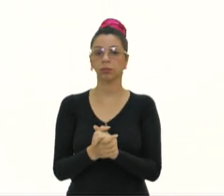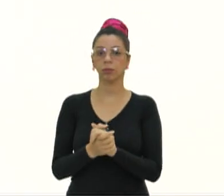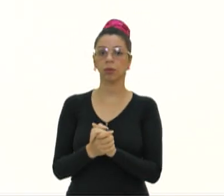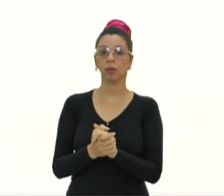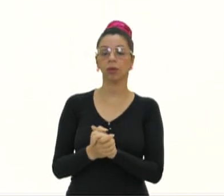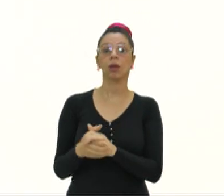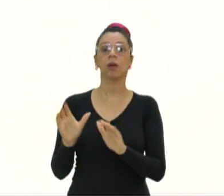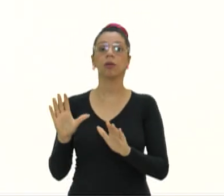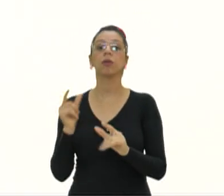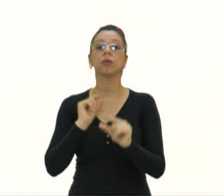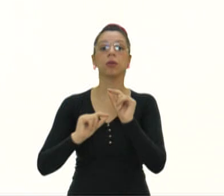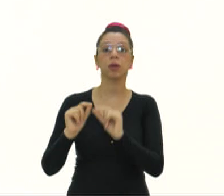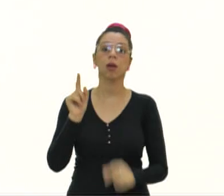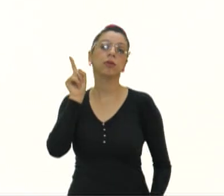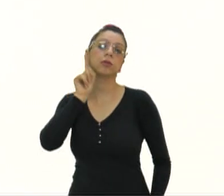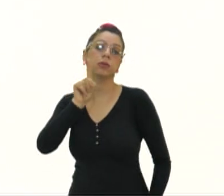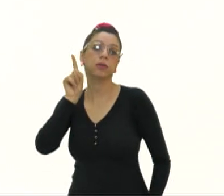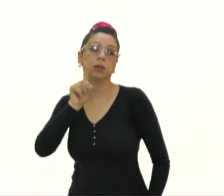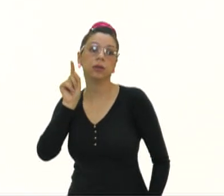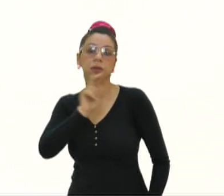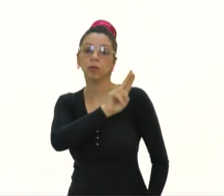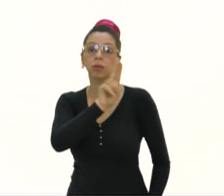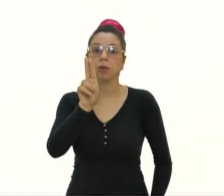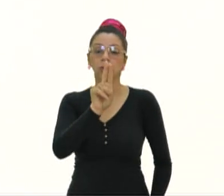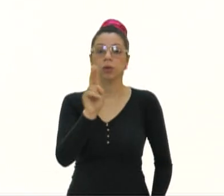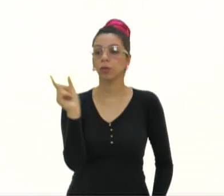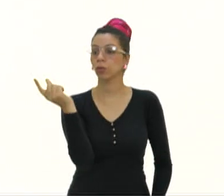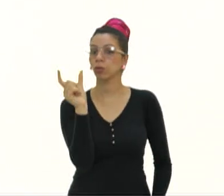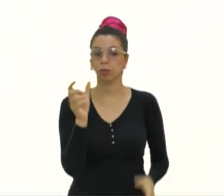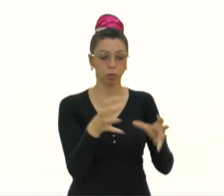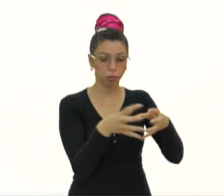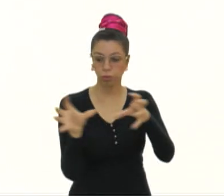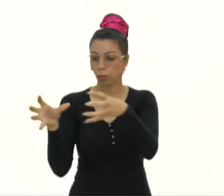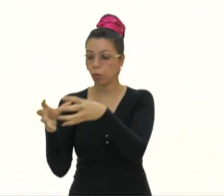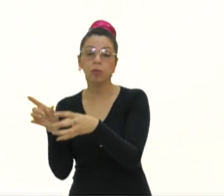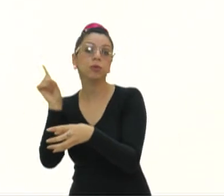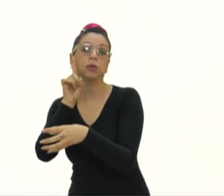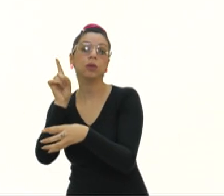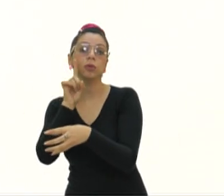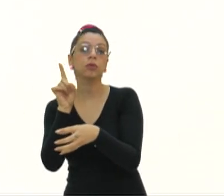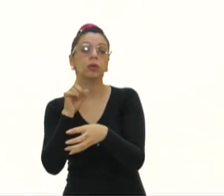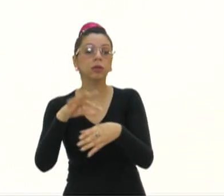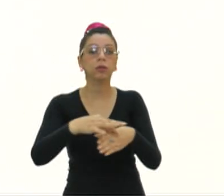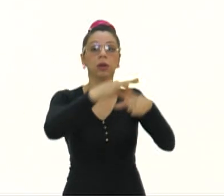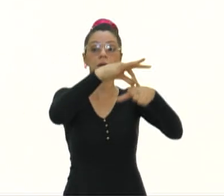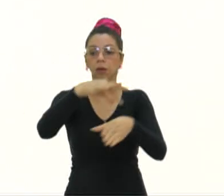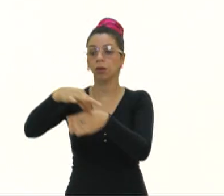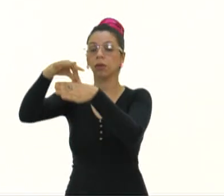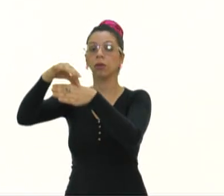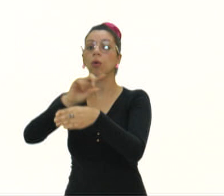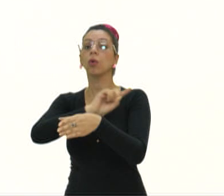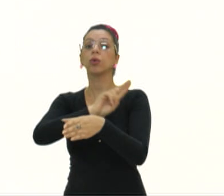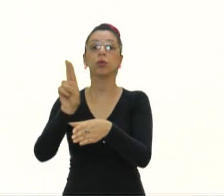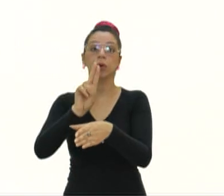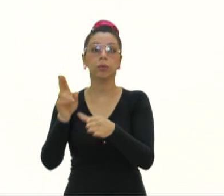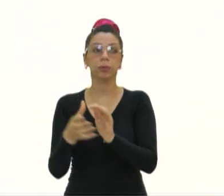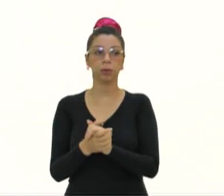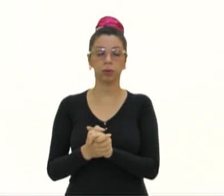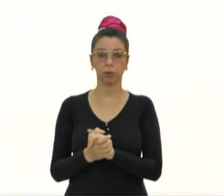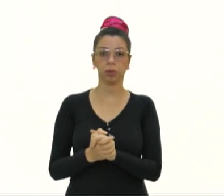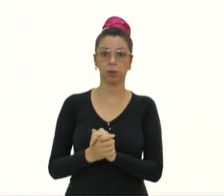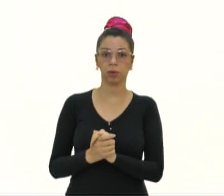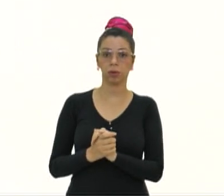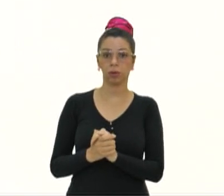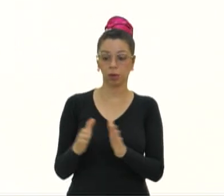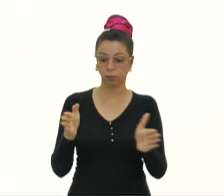Soviética durante a chamada Guerra Fria? Escreva o nome dos dois blocos. O nome da ditadura de Vargas entre